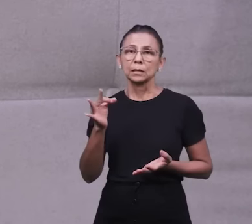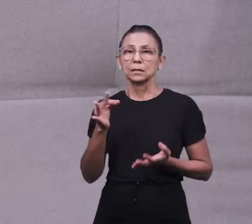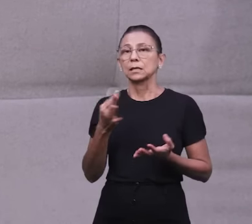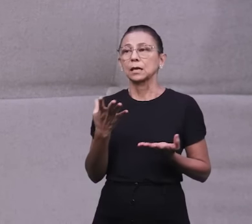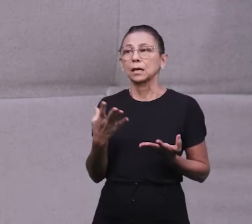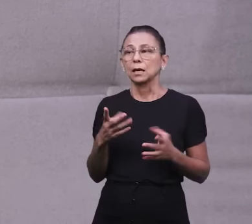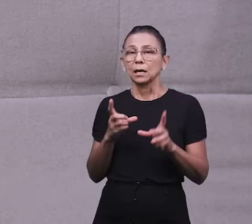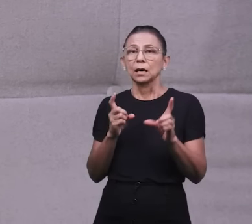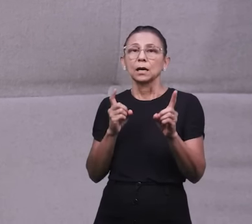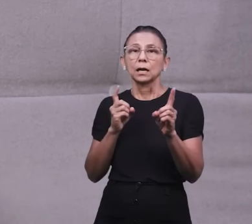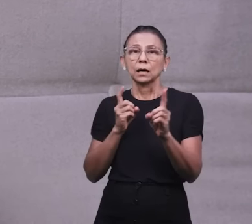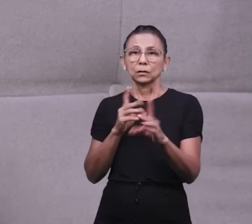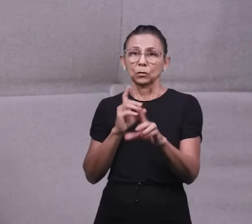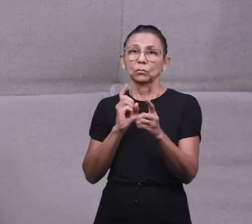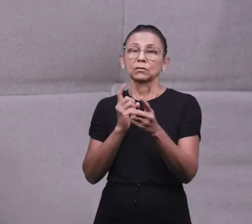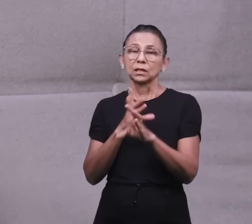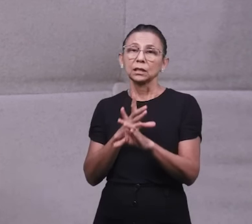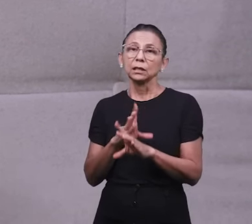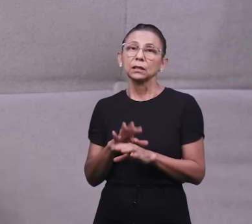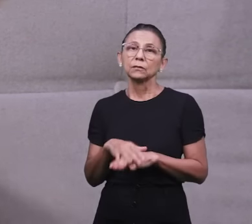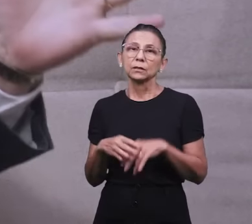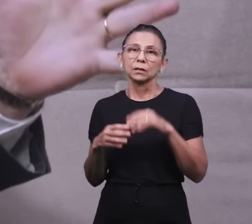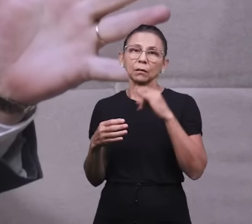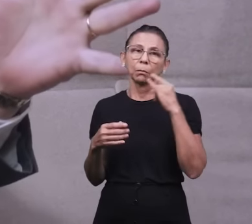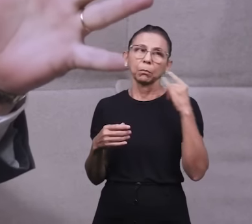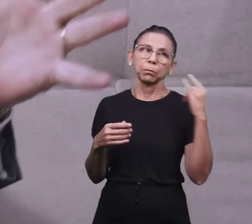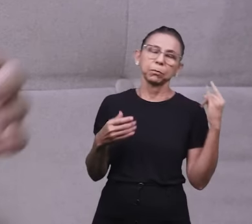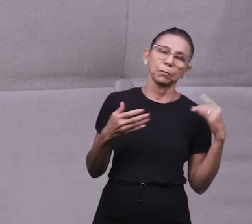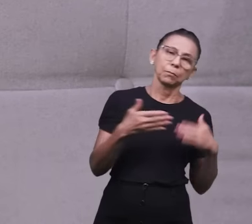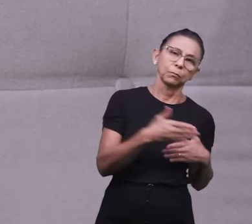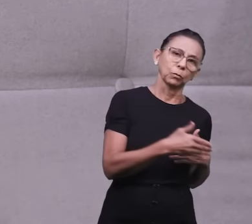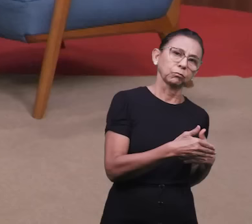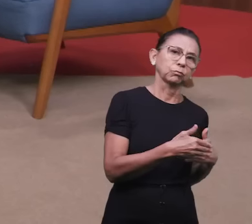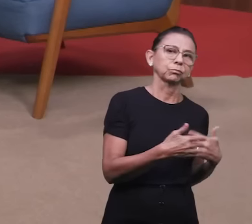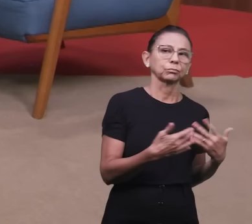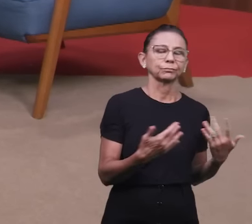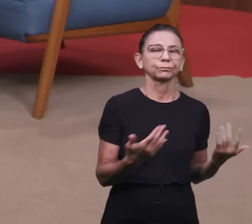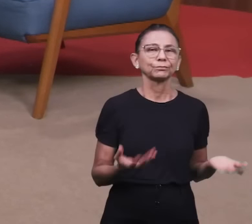firmada Ela é presa fácil